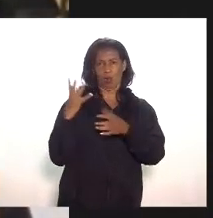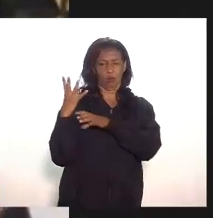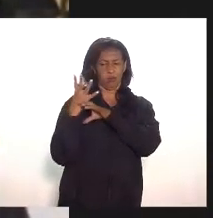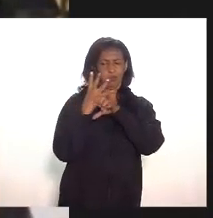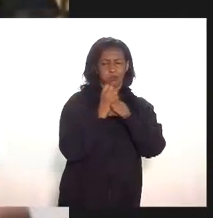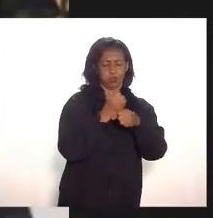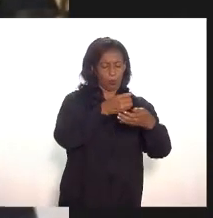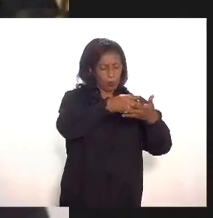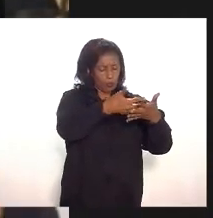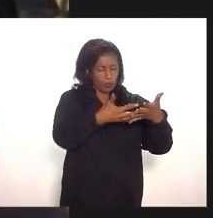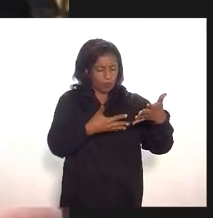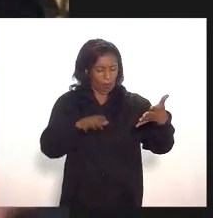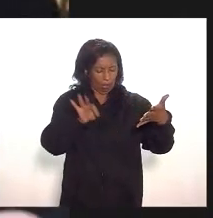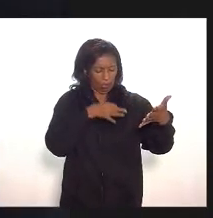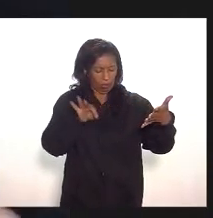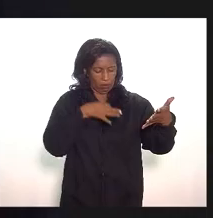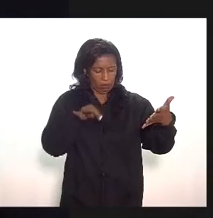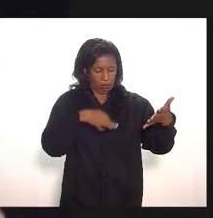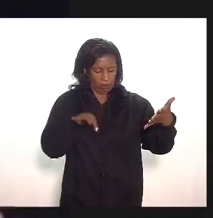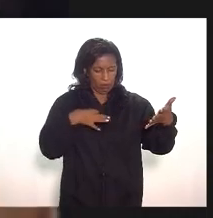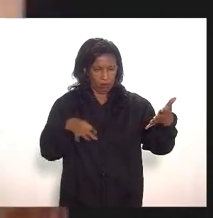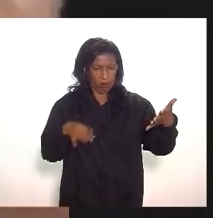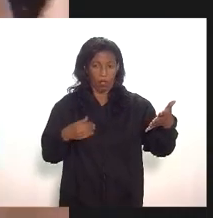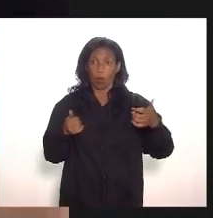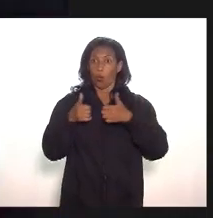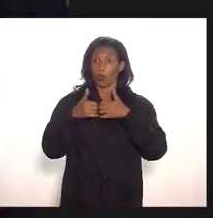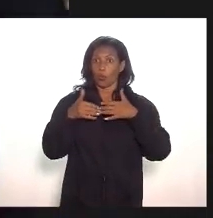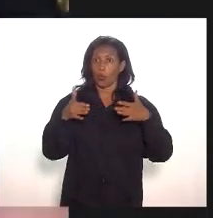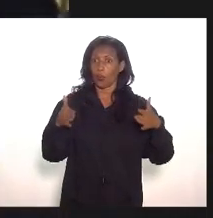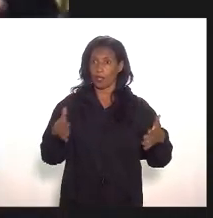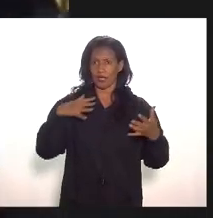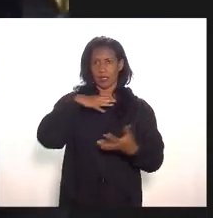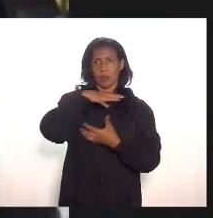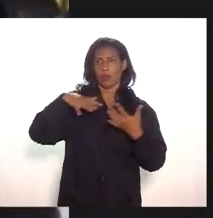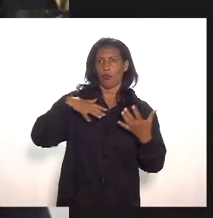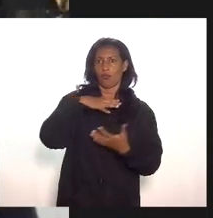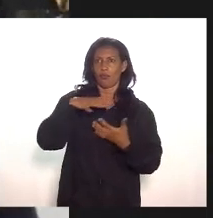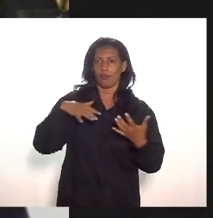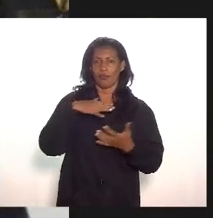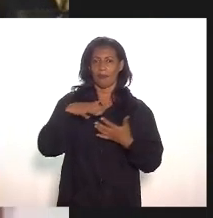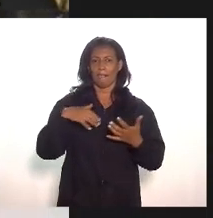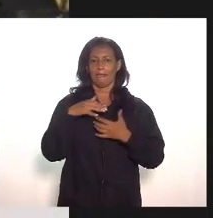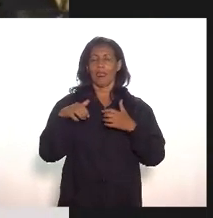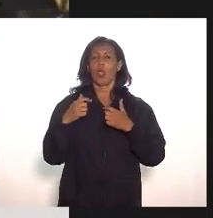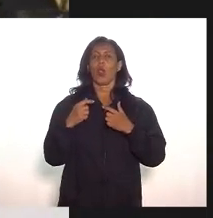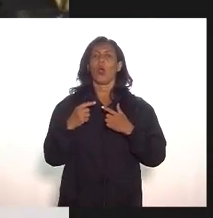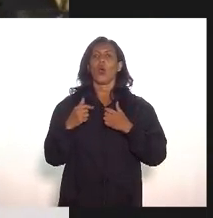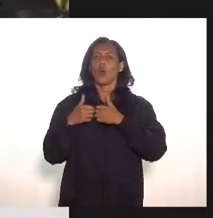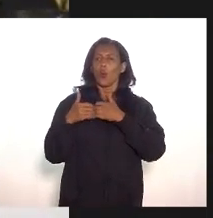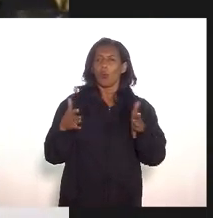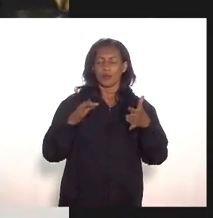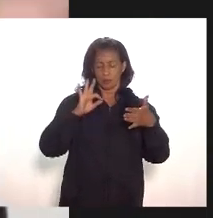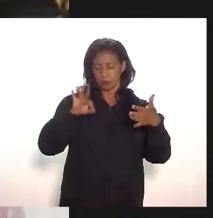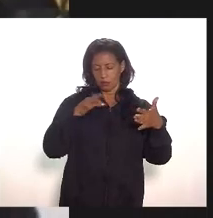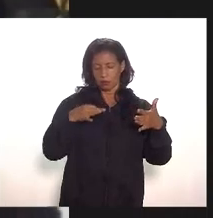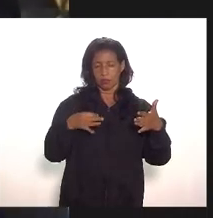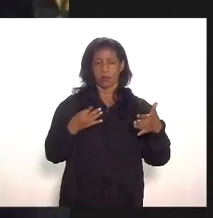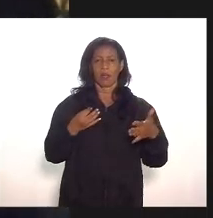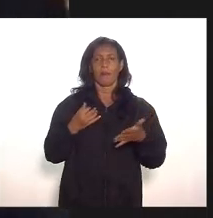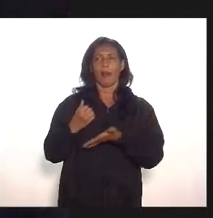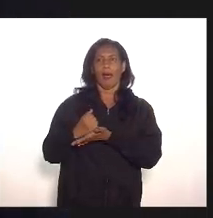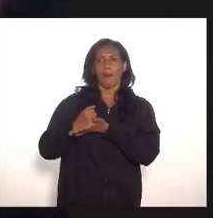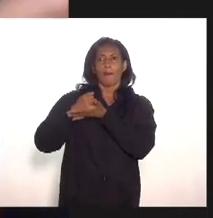preciso que fique bem explicado isso. Quando eu iniciei esse movimento, inclusive começando o abaixo-assinado, para apoiar